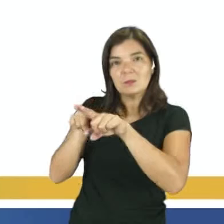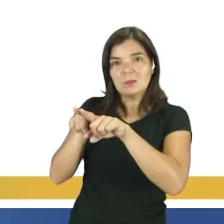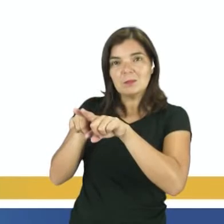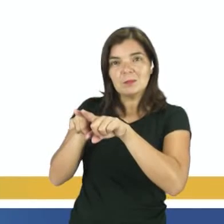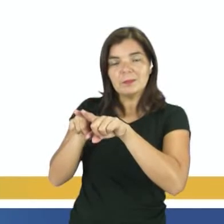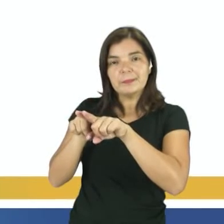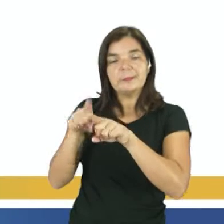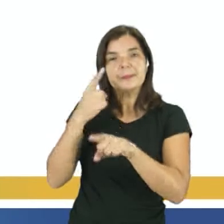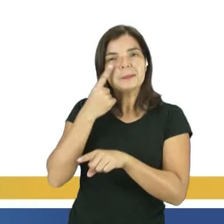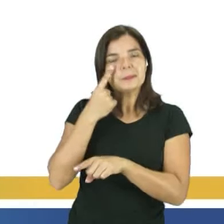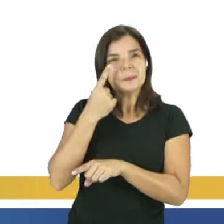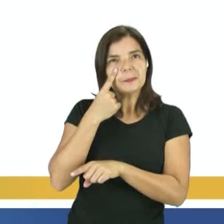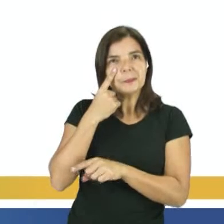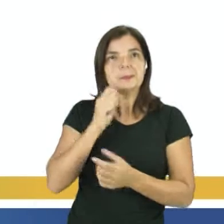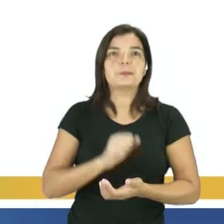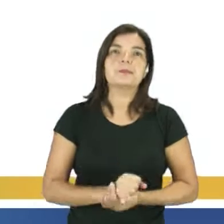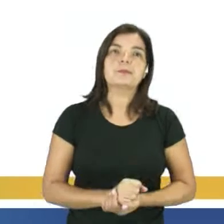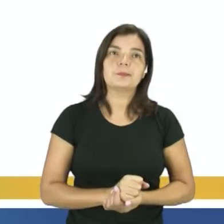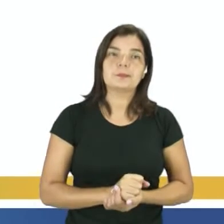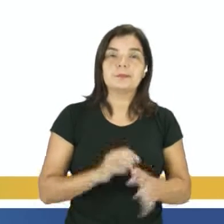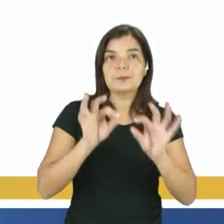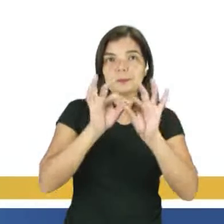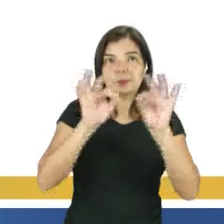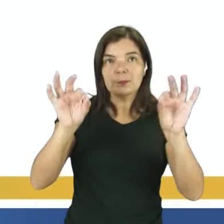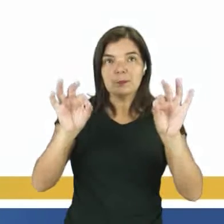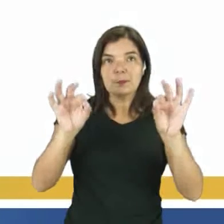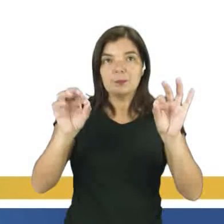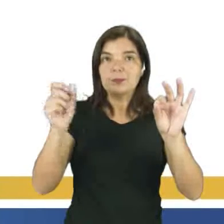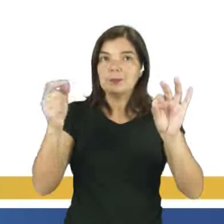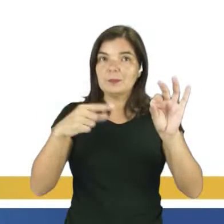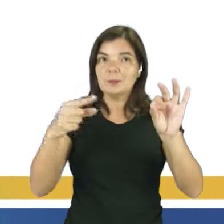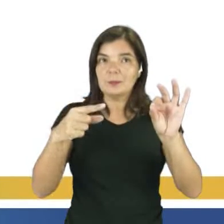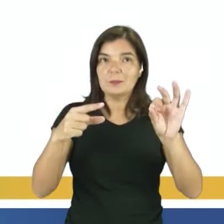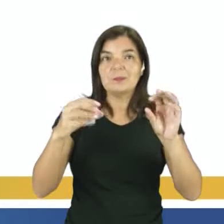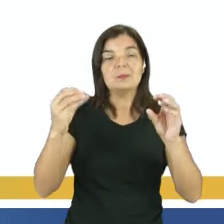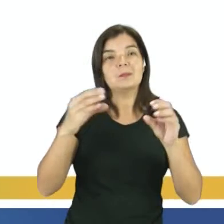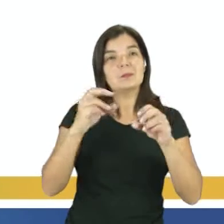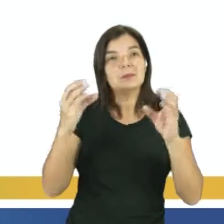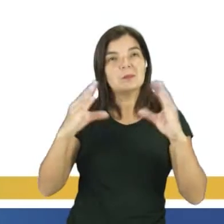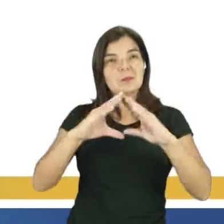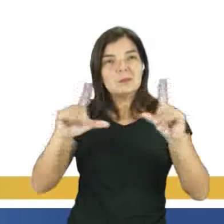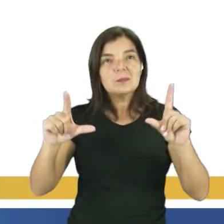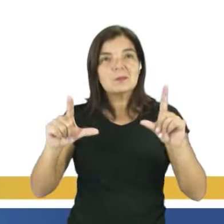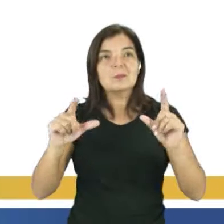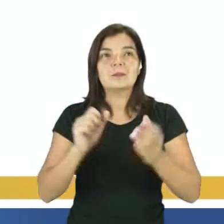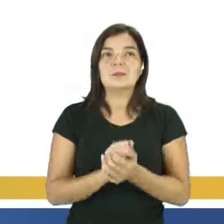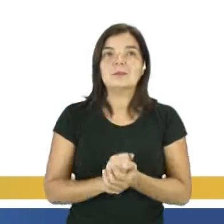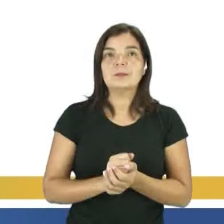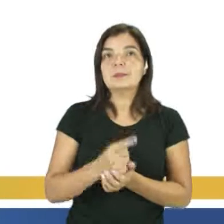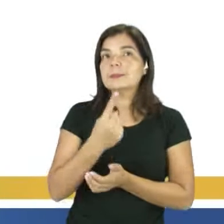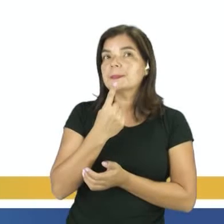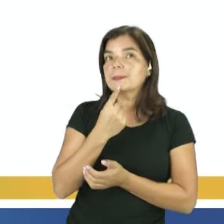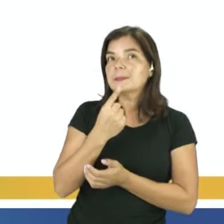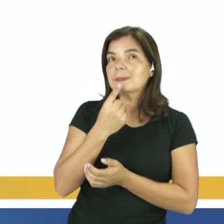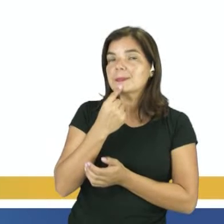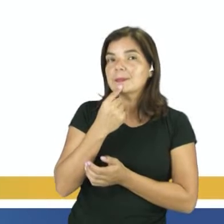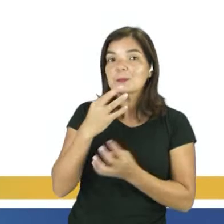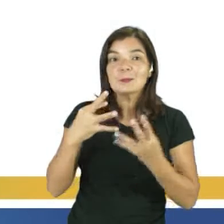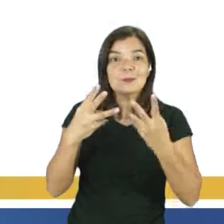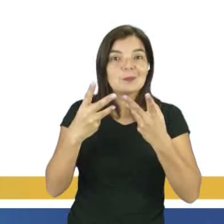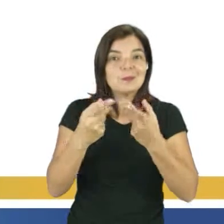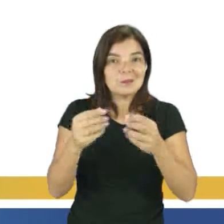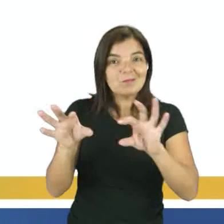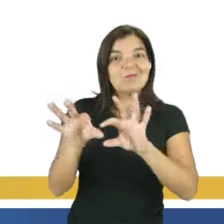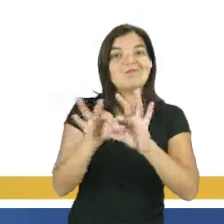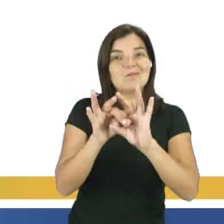concorrentes? Pessoal, repare que as retas azul escuro, azul claro e a reta vermelha, todas elas